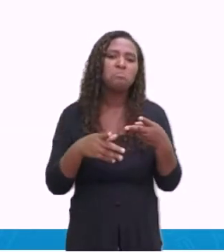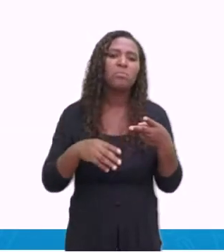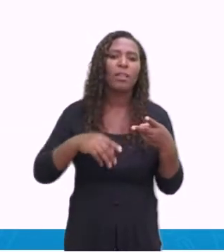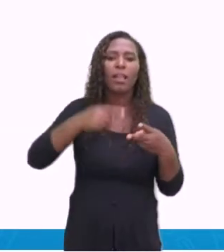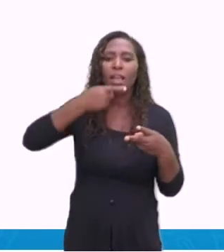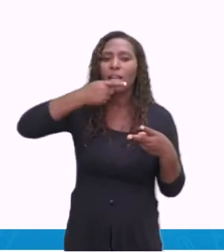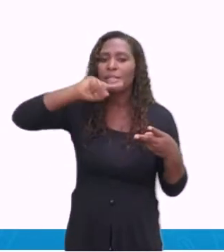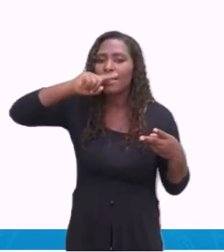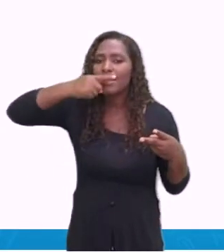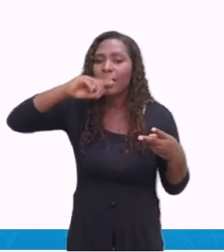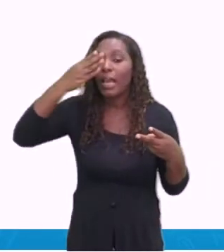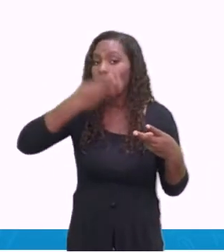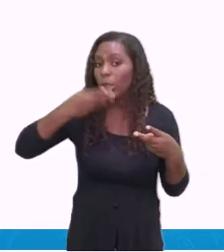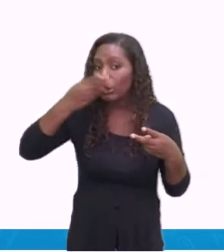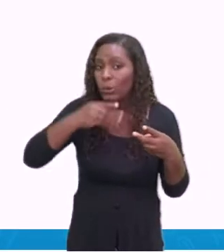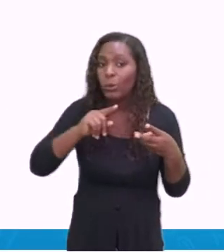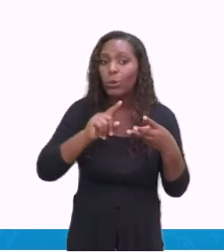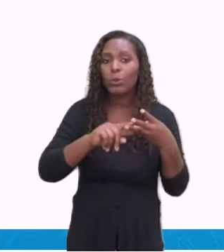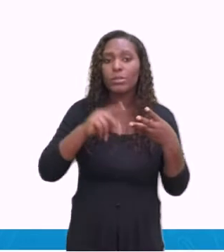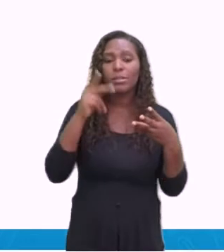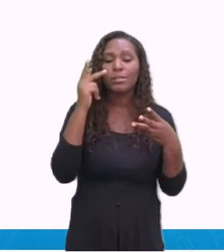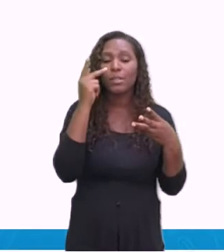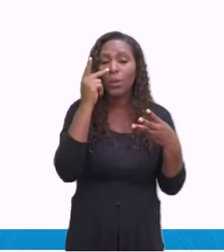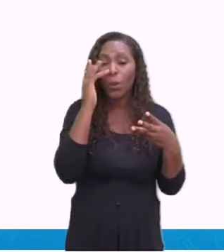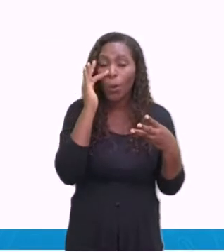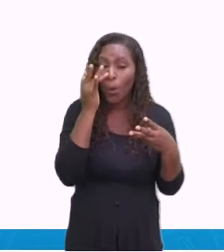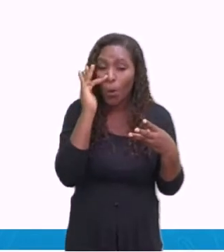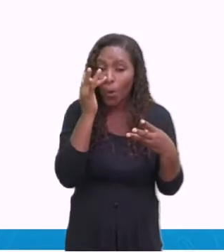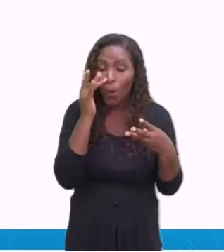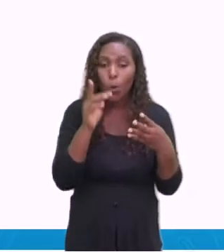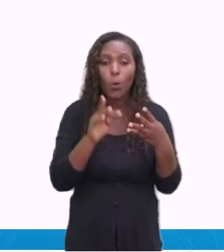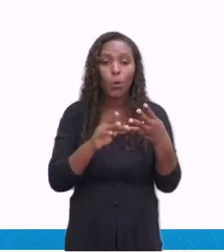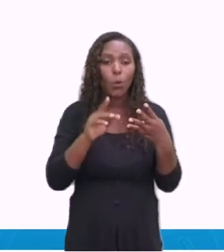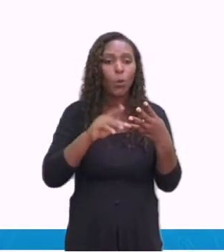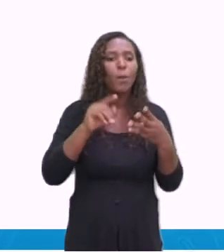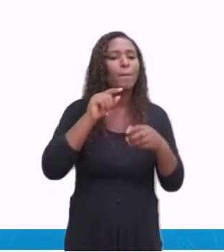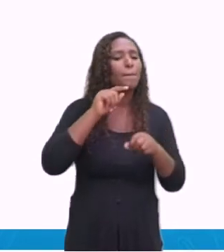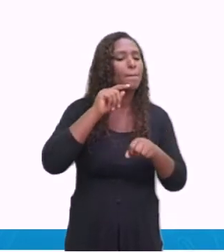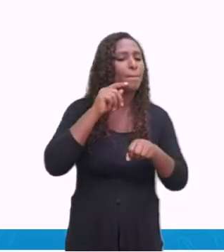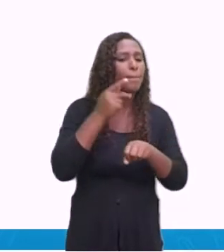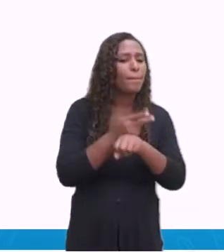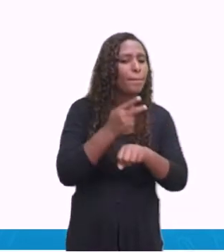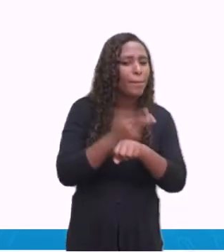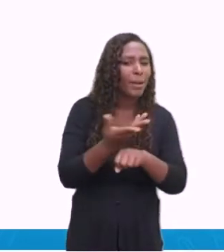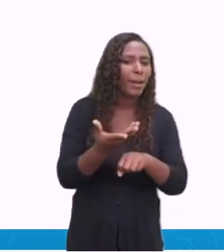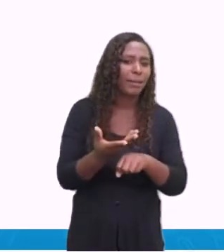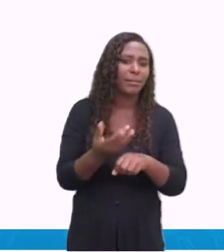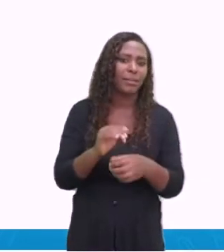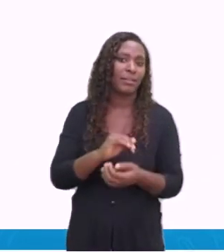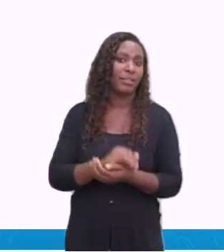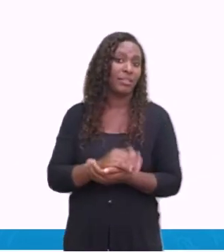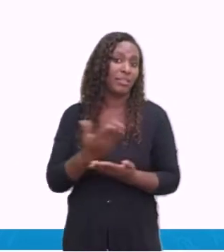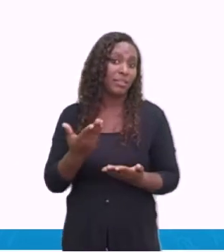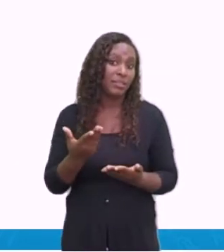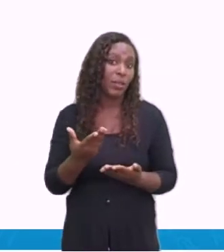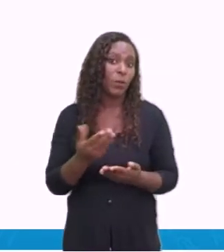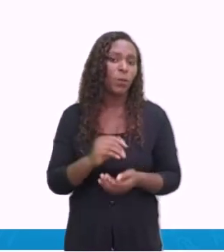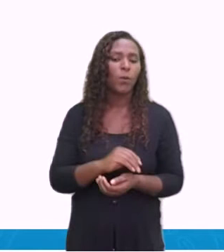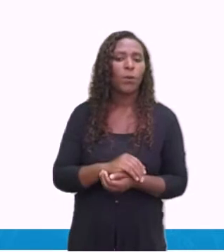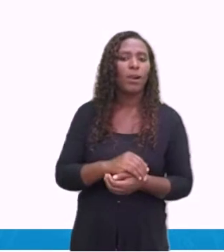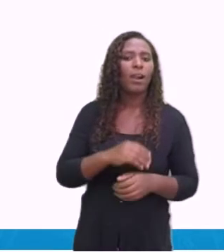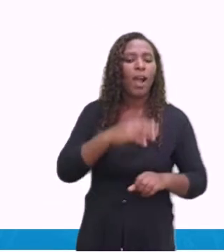dava condições, o trabalho era realizado pela colônia e a colônia mandava os bens para a